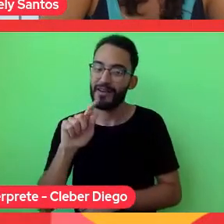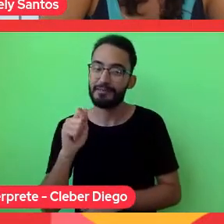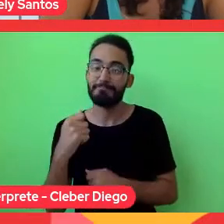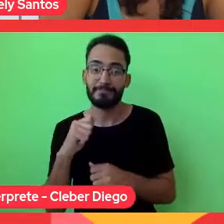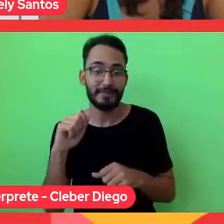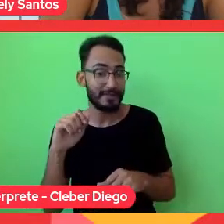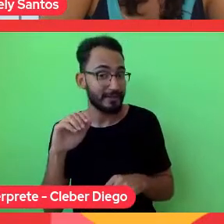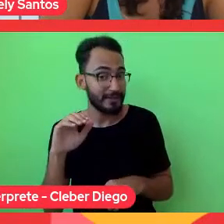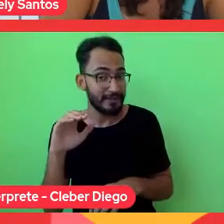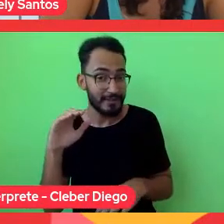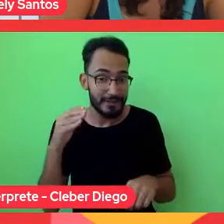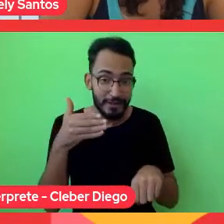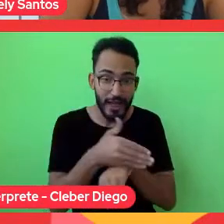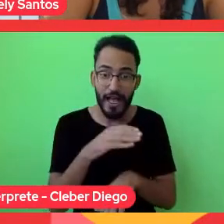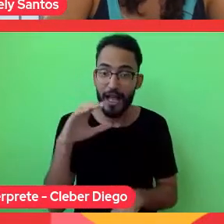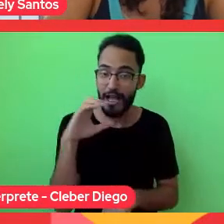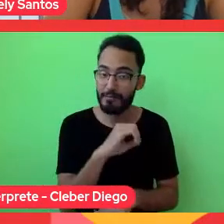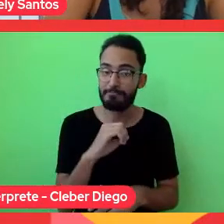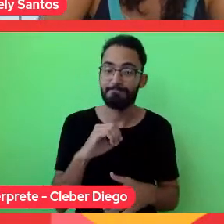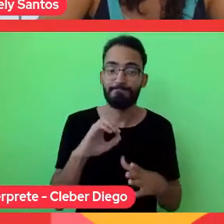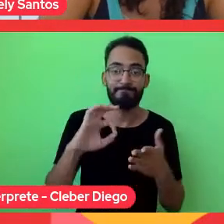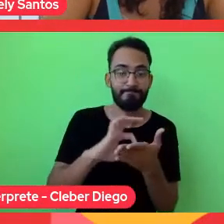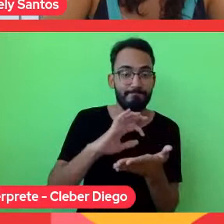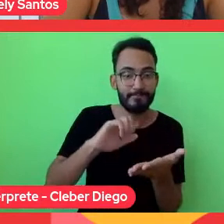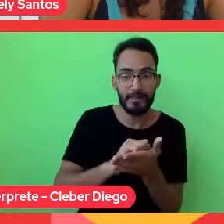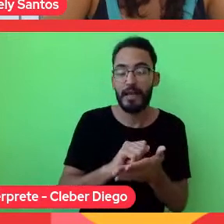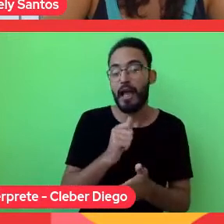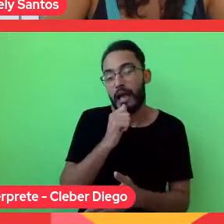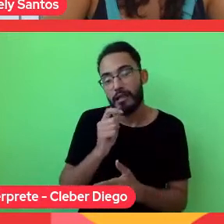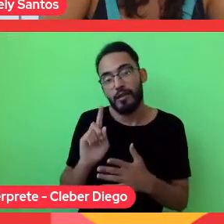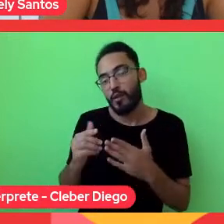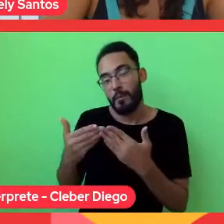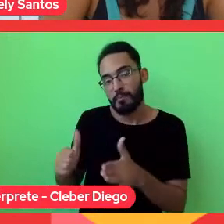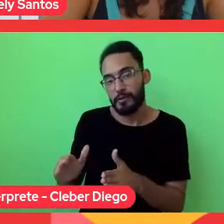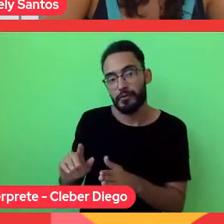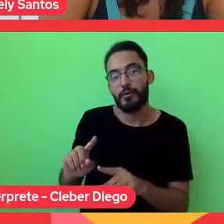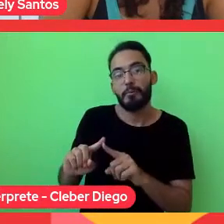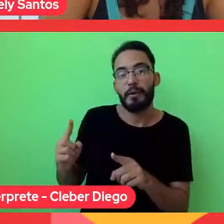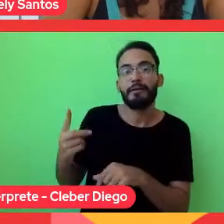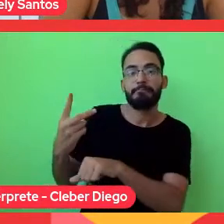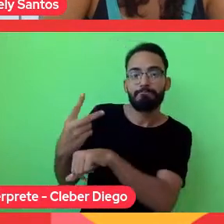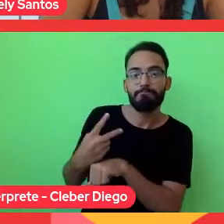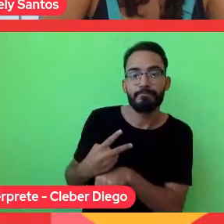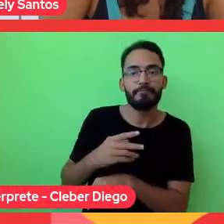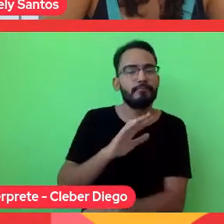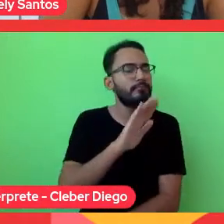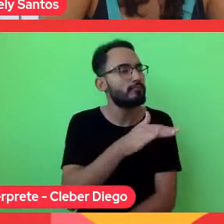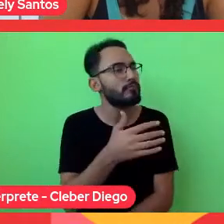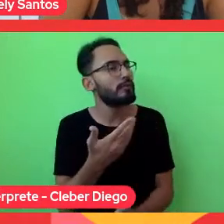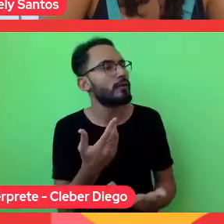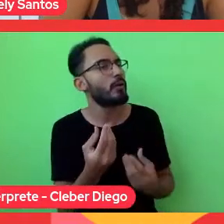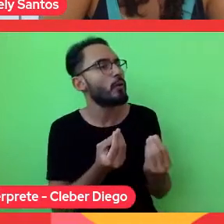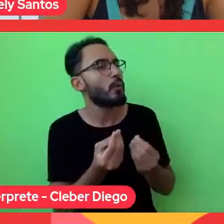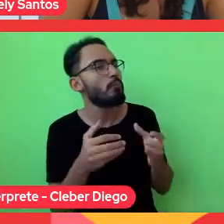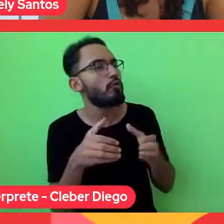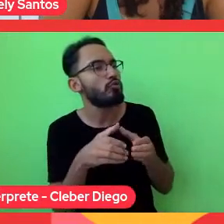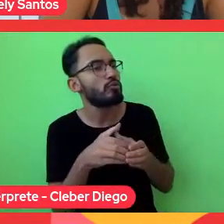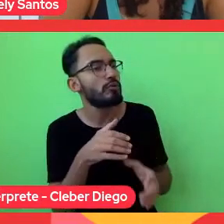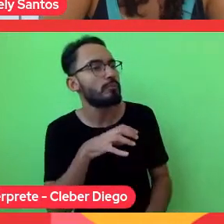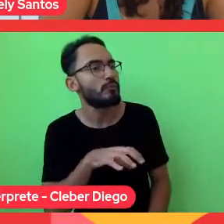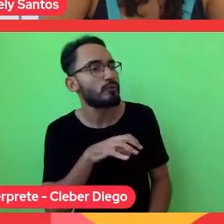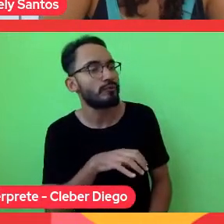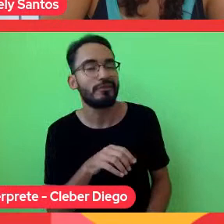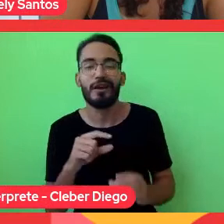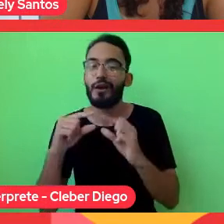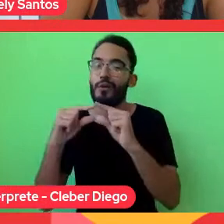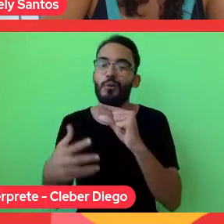logo, e eles ainda não abriram, e eu, às vezes eu sou procurada para a pessoa falar assim, mas não tem turma em português? A Google não abriu